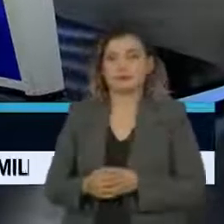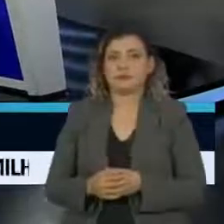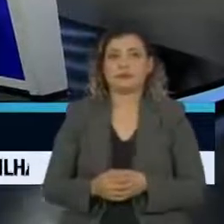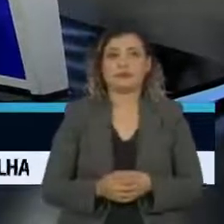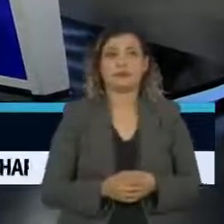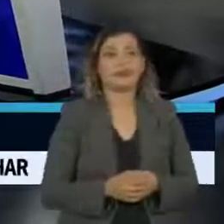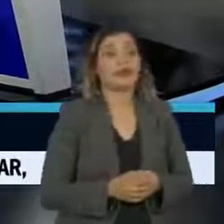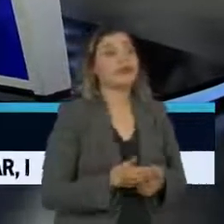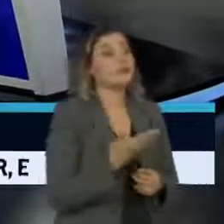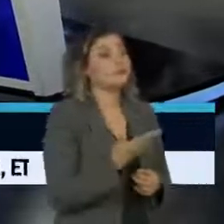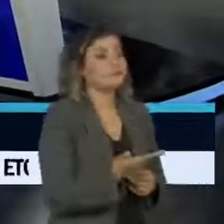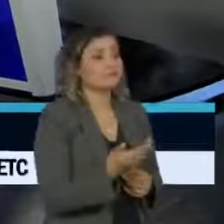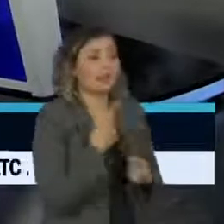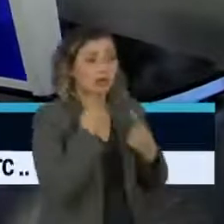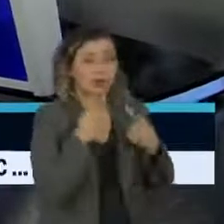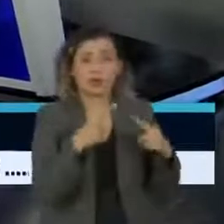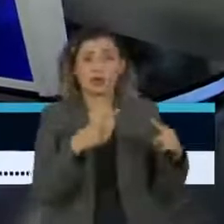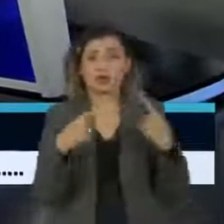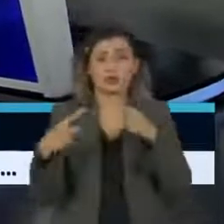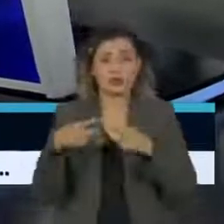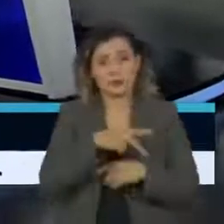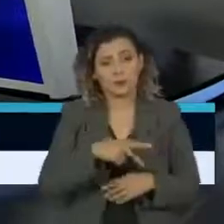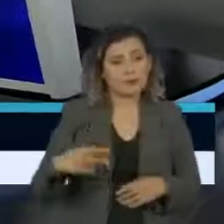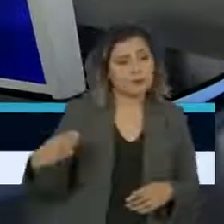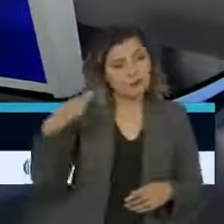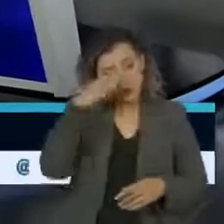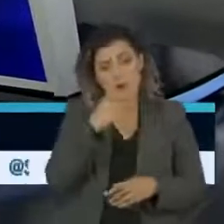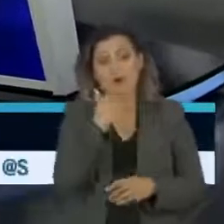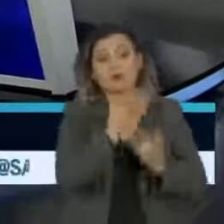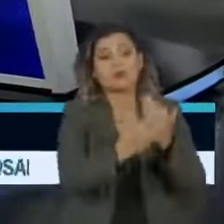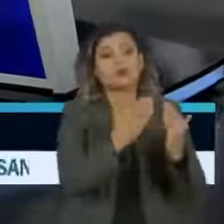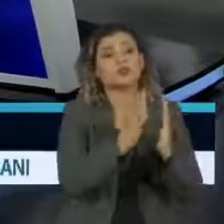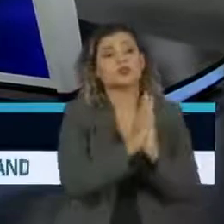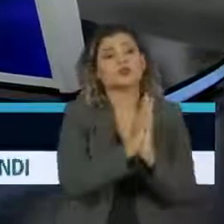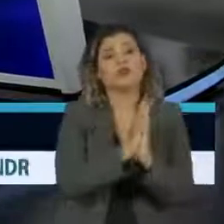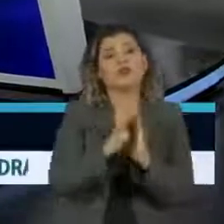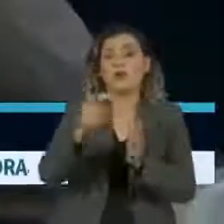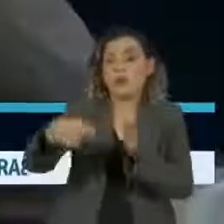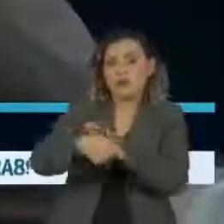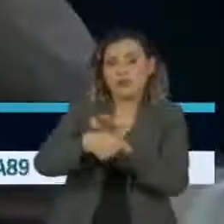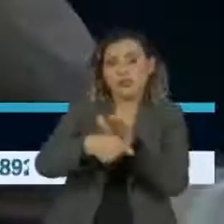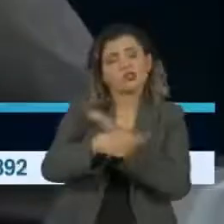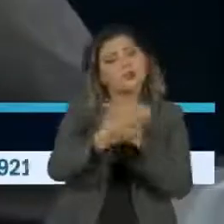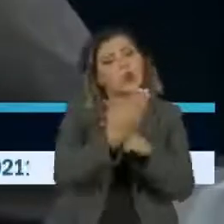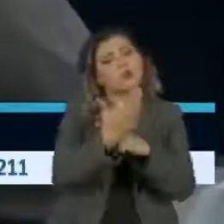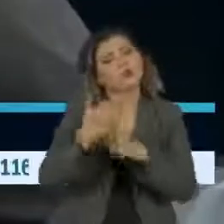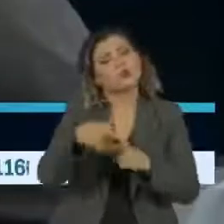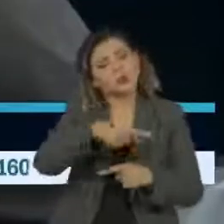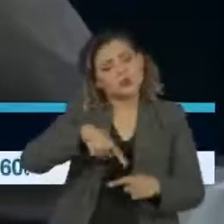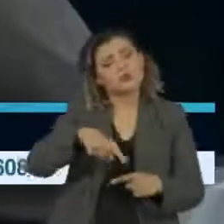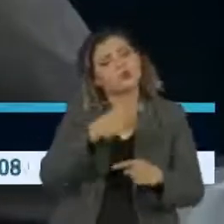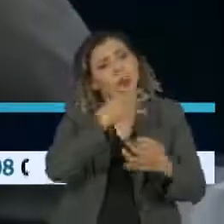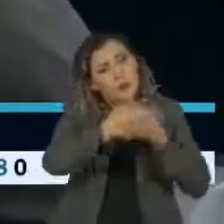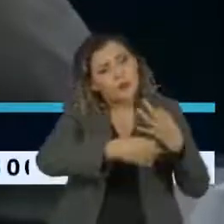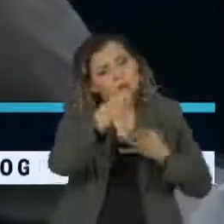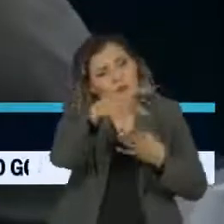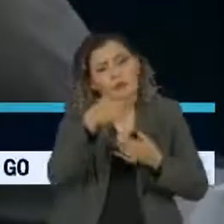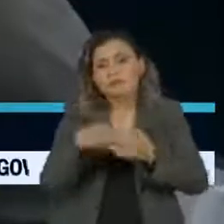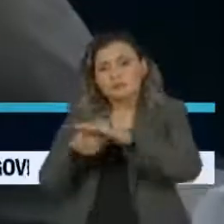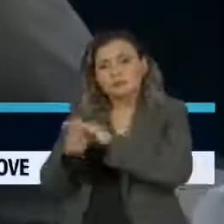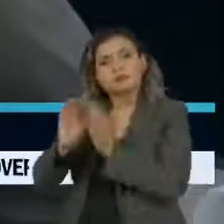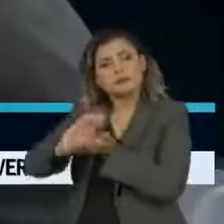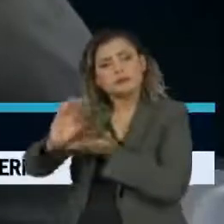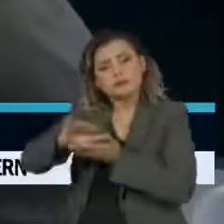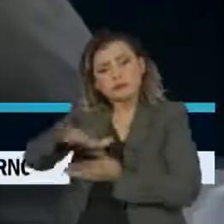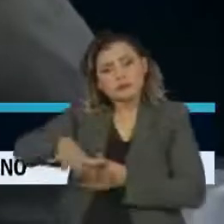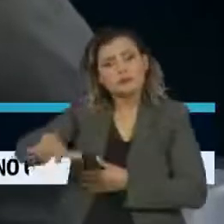Cenis, em resposta às críticas, o presidente Jair Bolsonaro pediu a investidores sugestões para bancar o Renda Cidadã. Na sua opinião, você que é